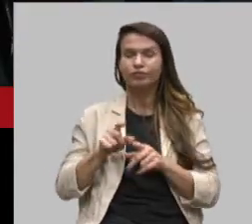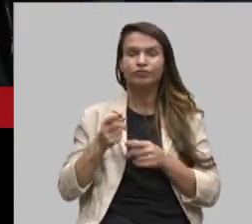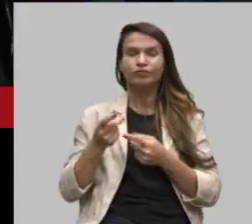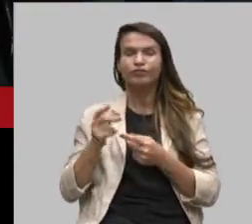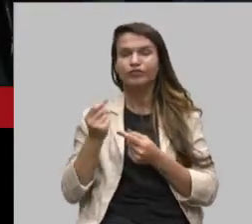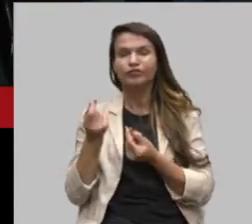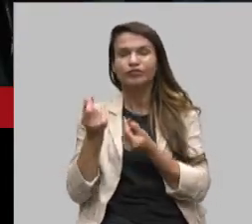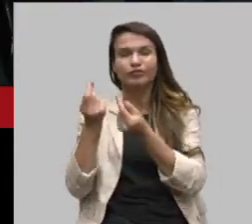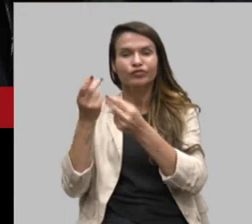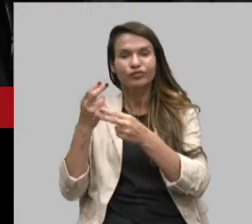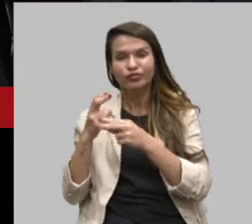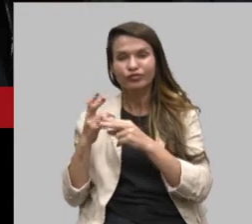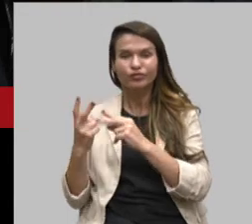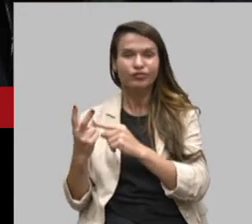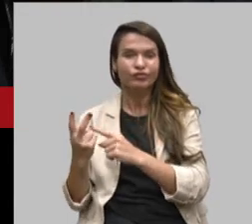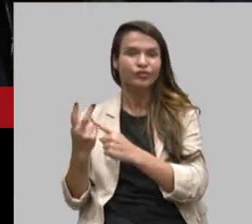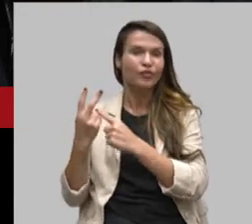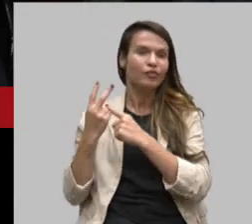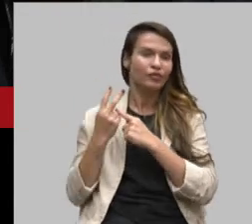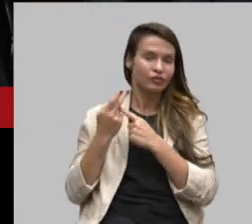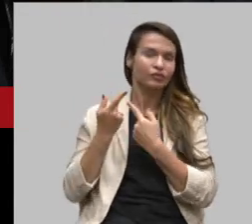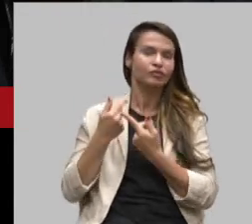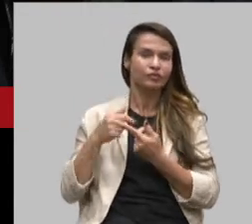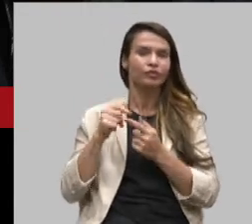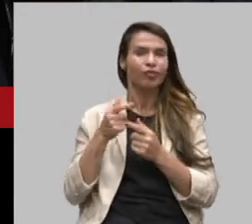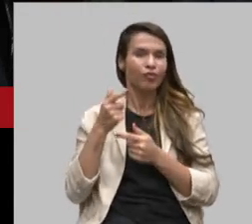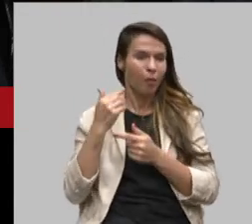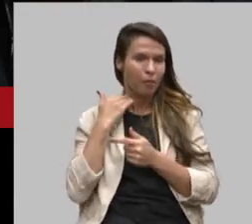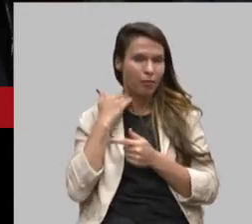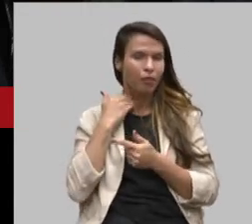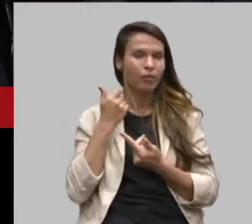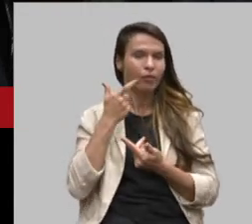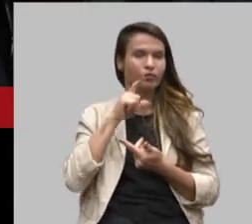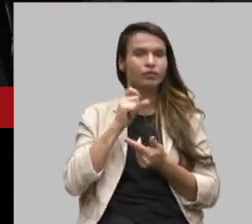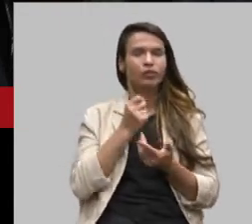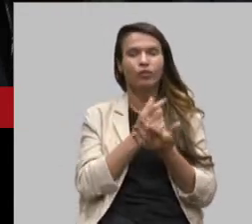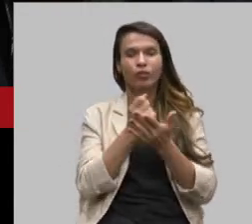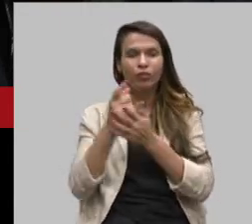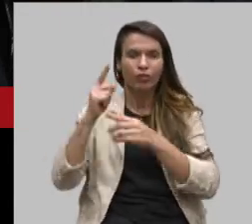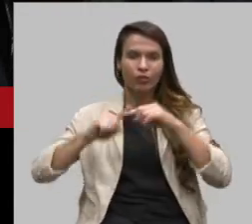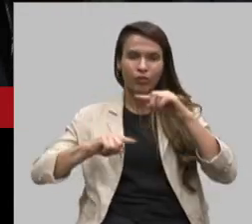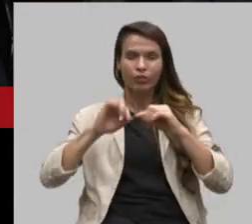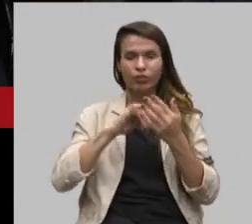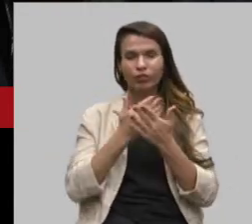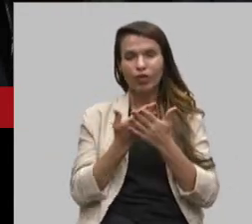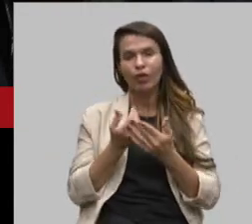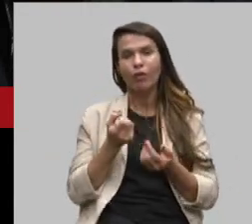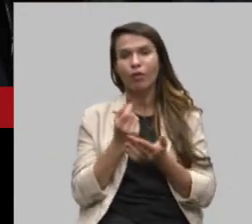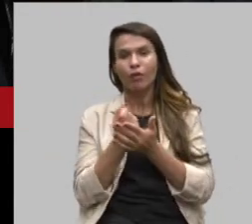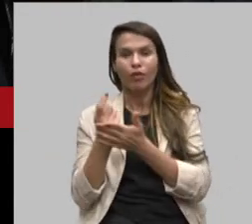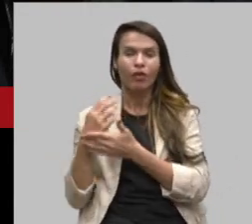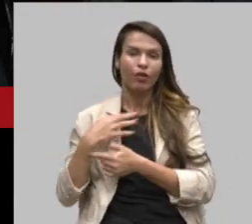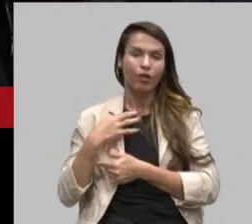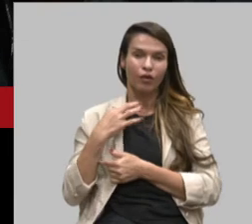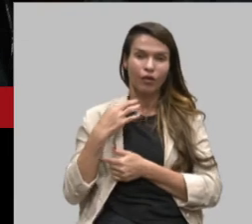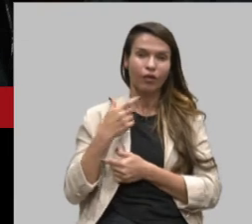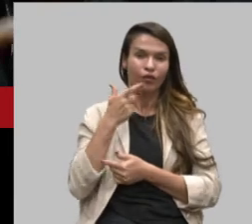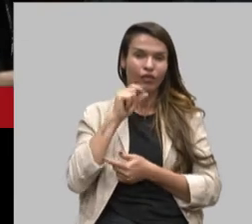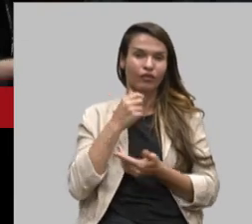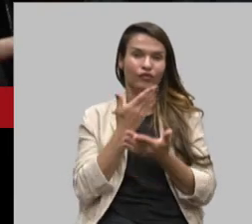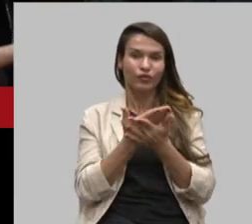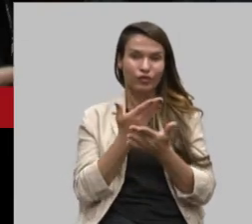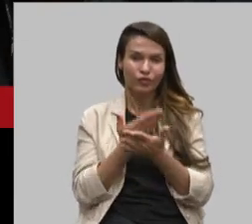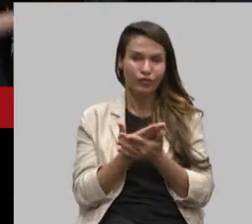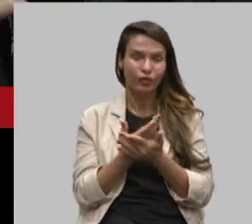comprar meu material escolar poder comprar meu uniforme A que ponto nós chegamos Você tá me entendendo olha o ponto que nós tivemos que